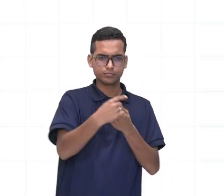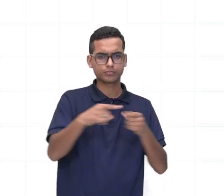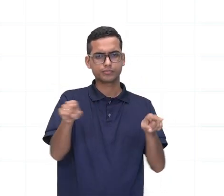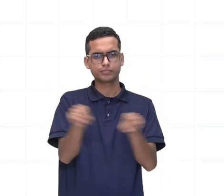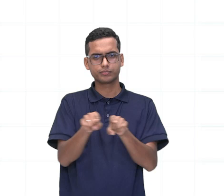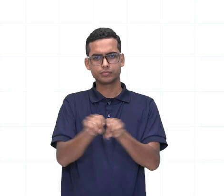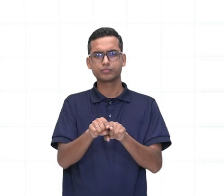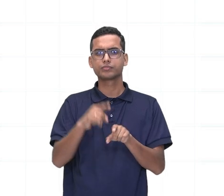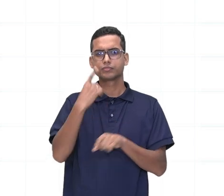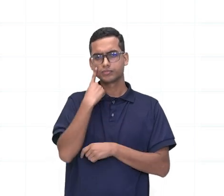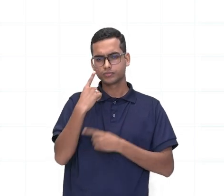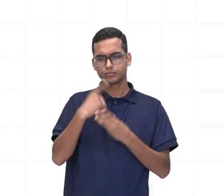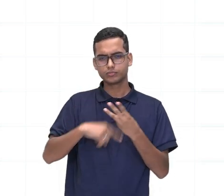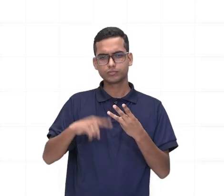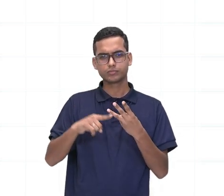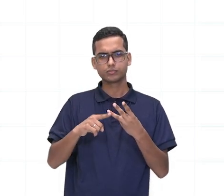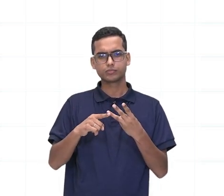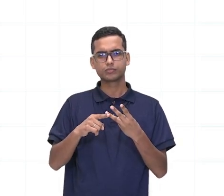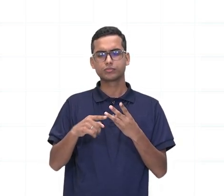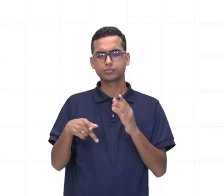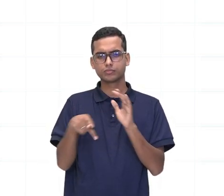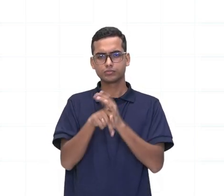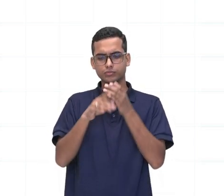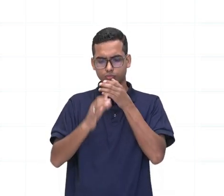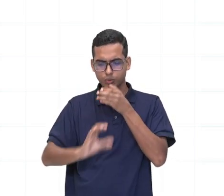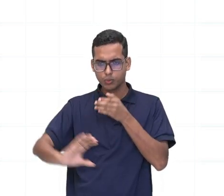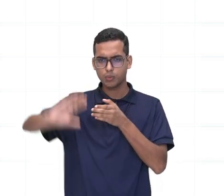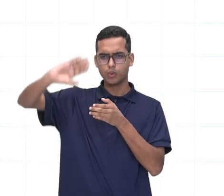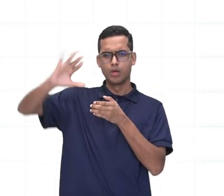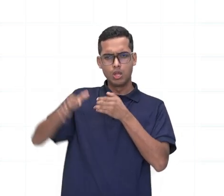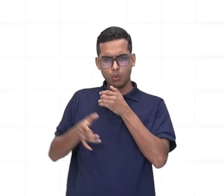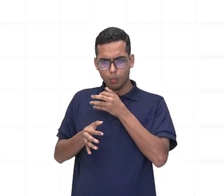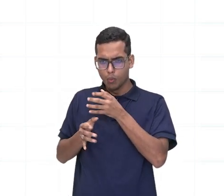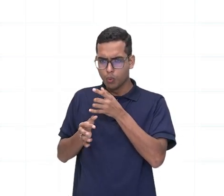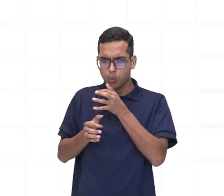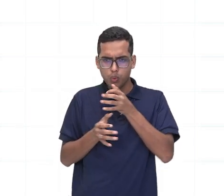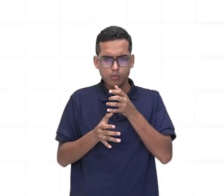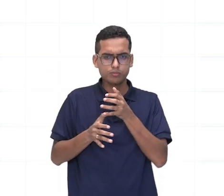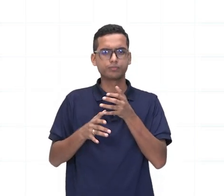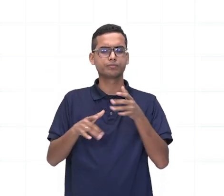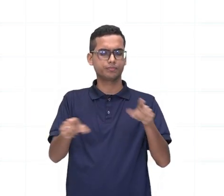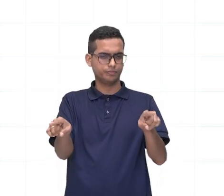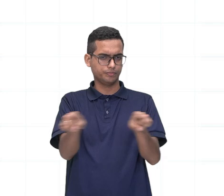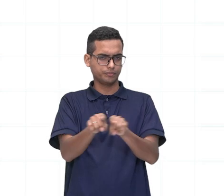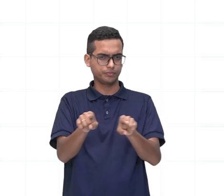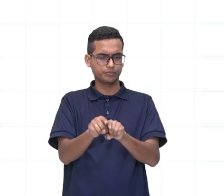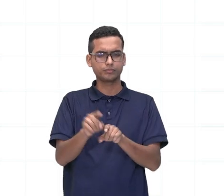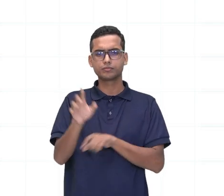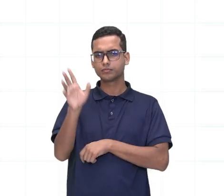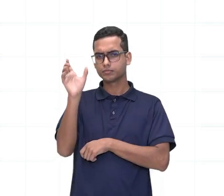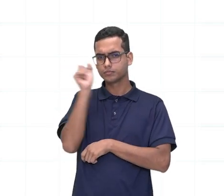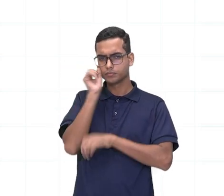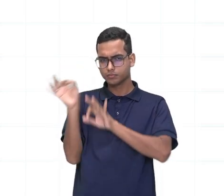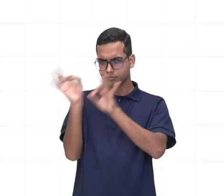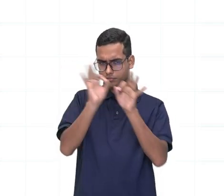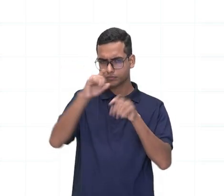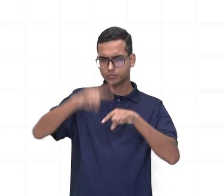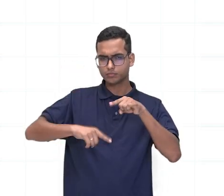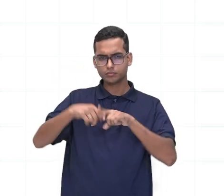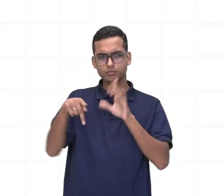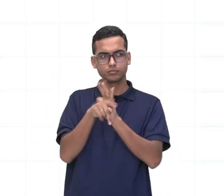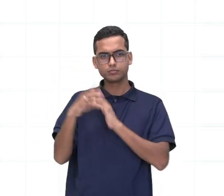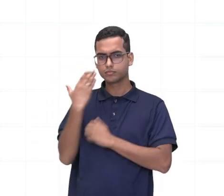Flautas, saxofones e trombones. Então, vamos ouvir agora um instrumento